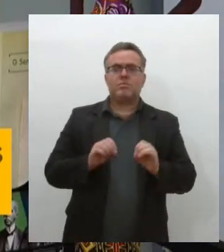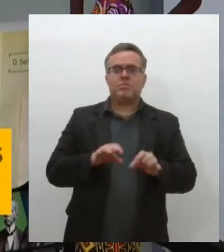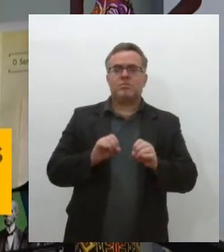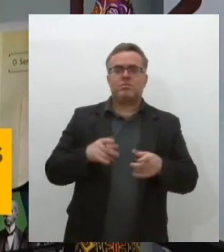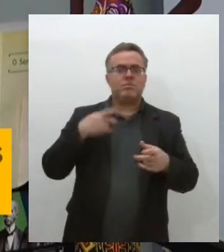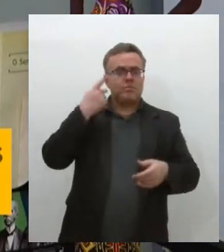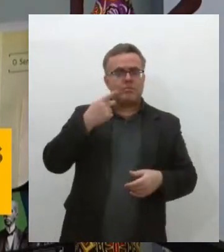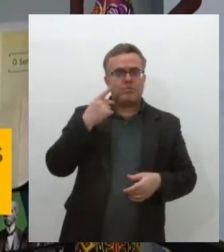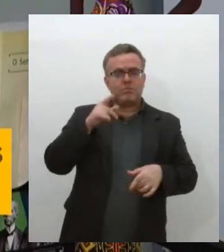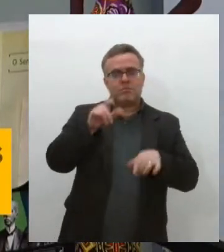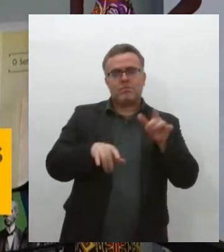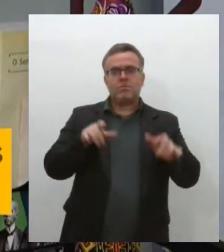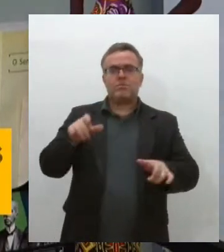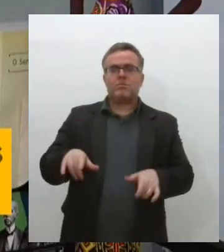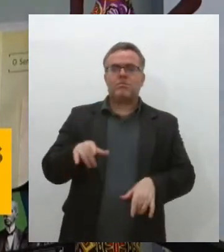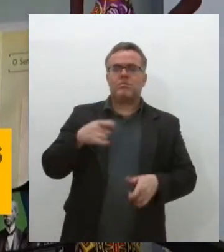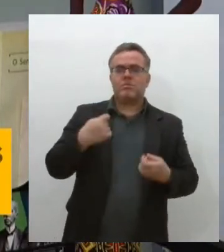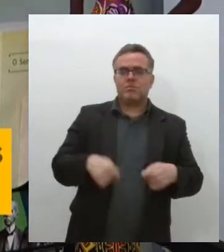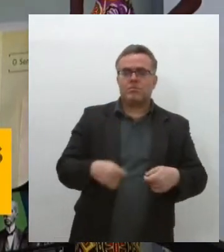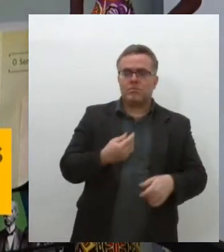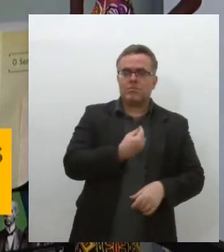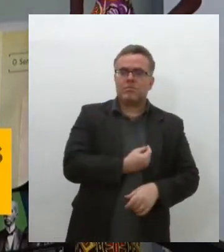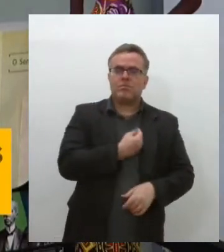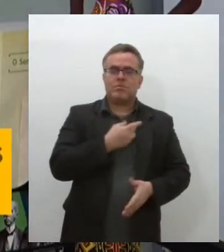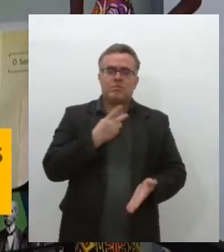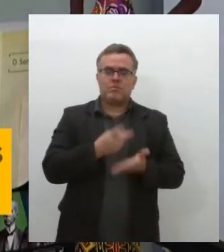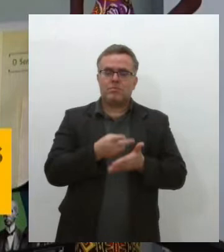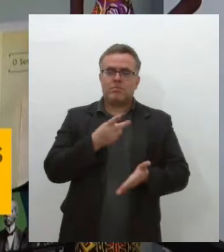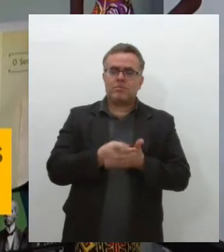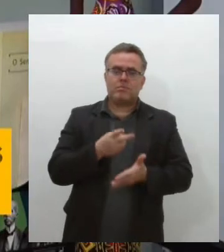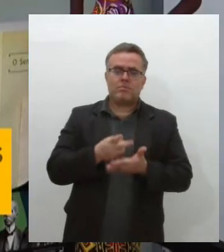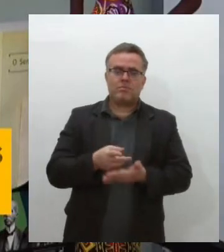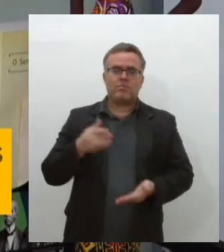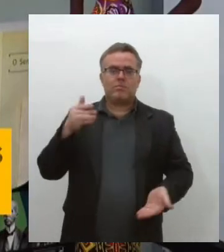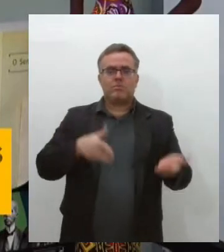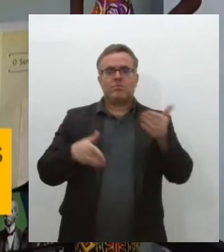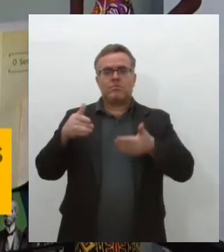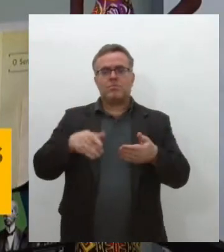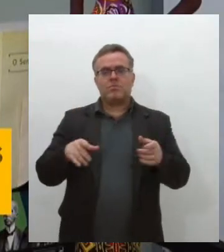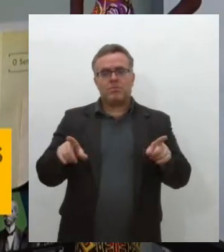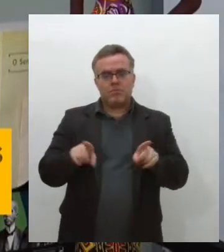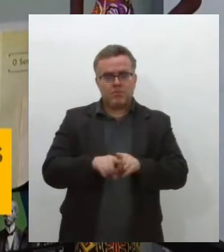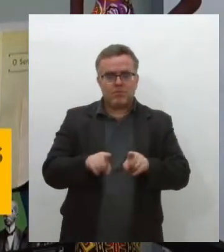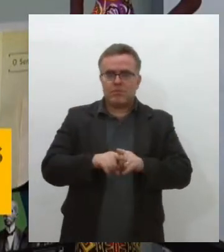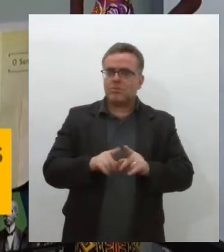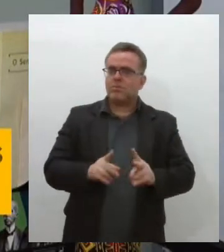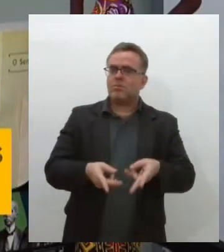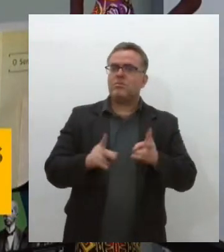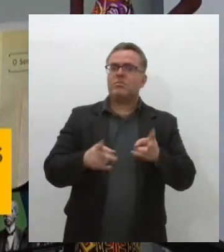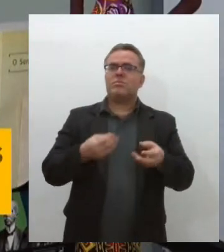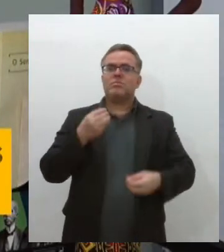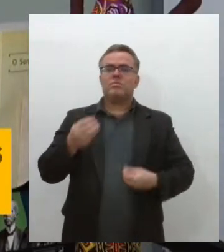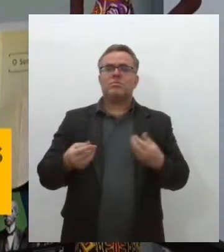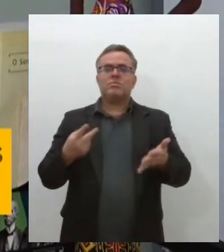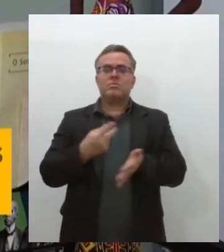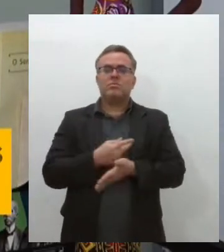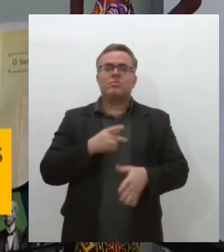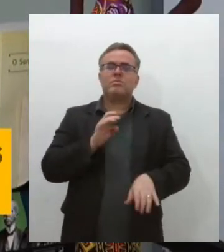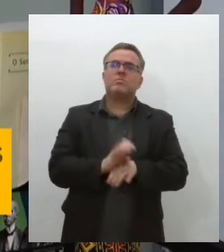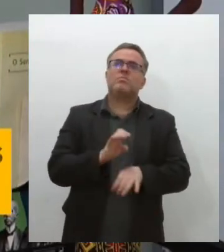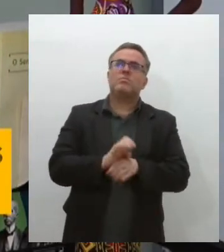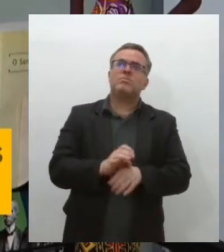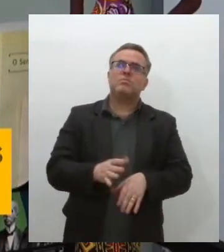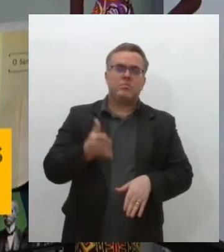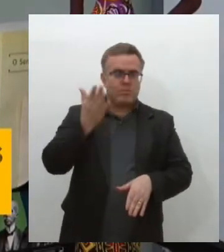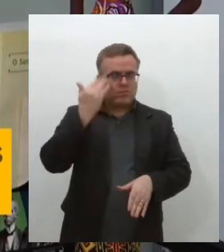seres políticos, que precisam participar ativamente do Estado, de como é que funciona o Estado, de entenderem como é